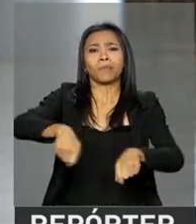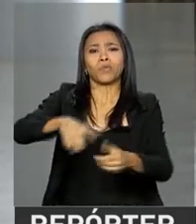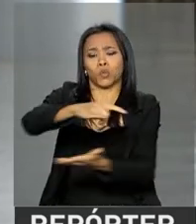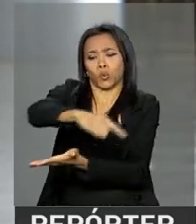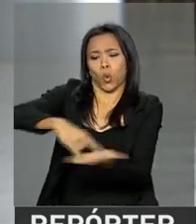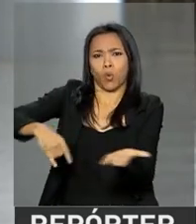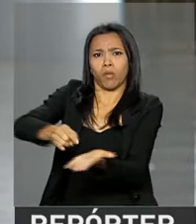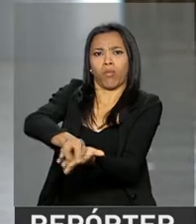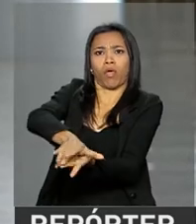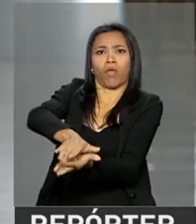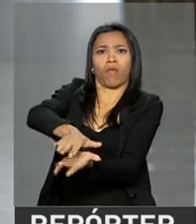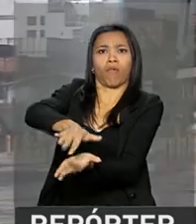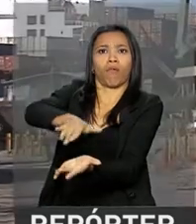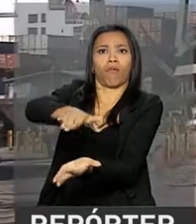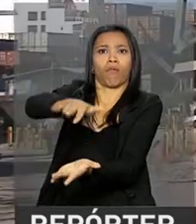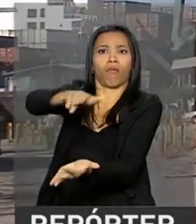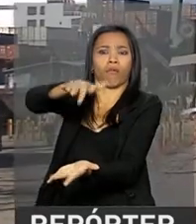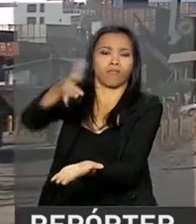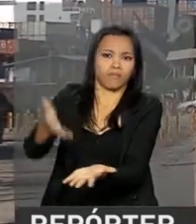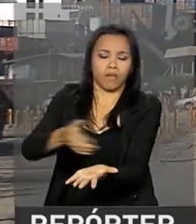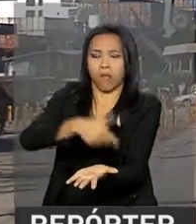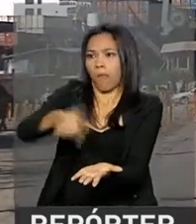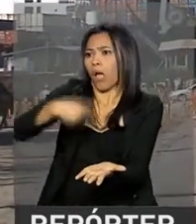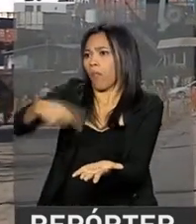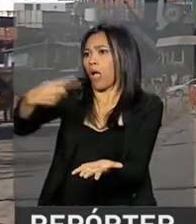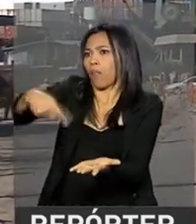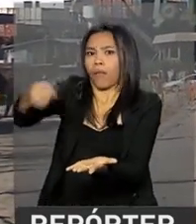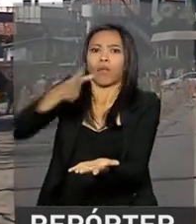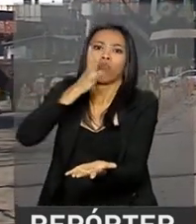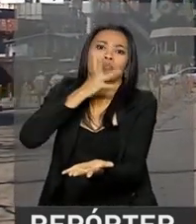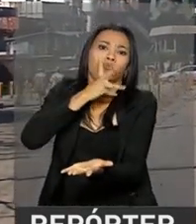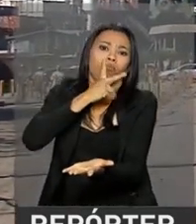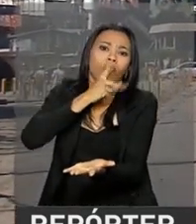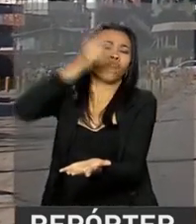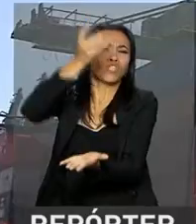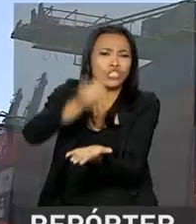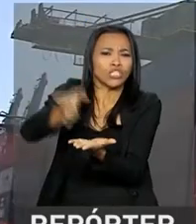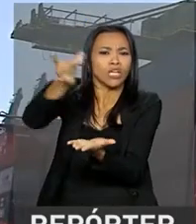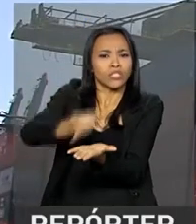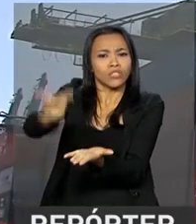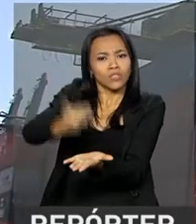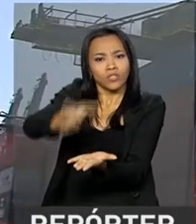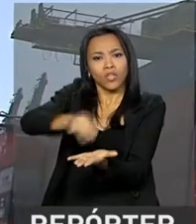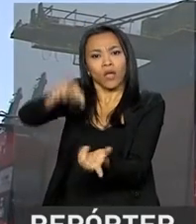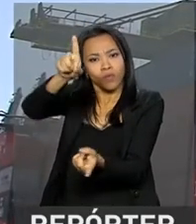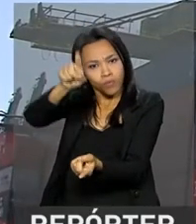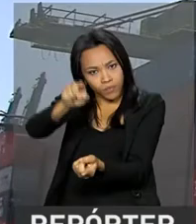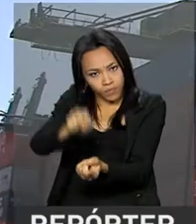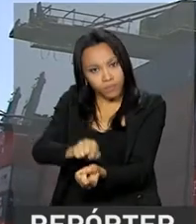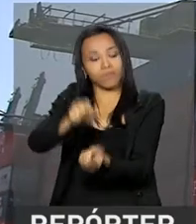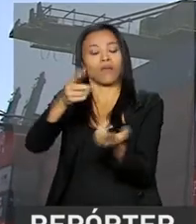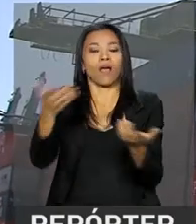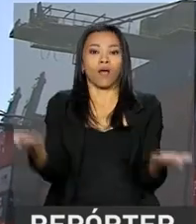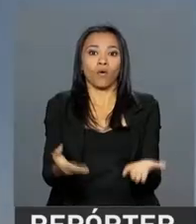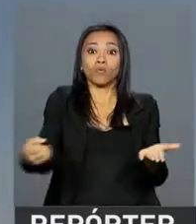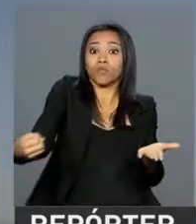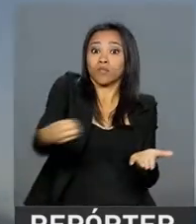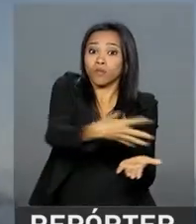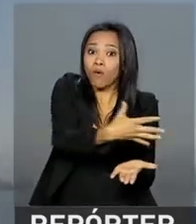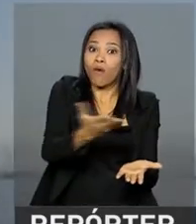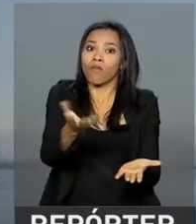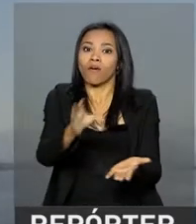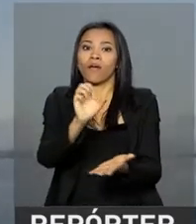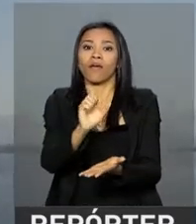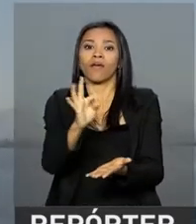de documentos e reduzindo etapas, prazos e custos para os exportadores. Com essa nova etapa, o portal ele pode